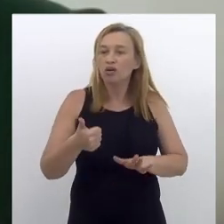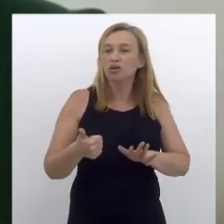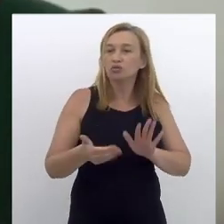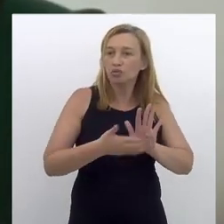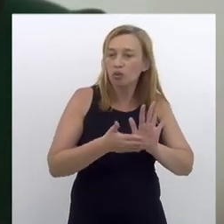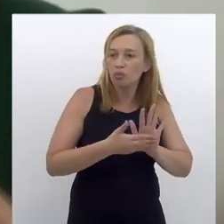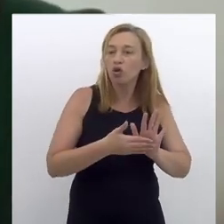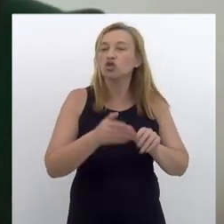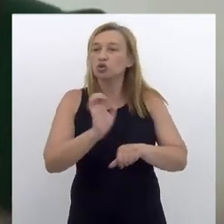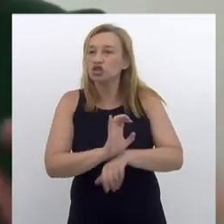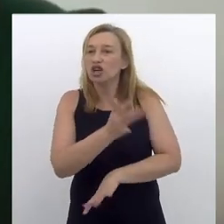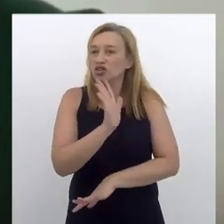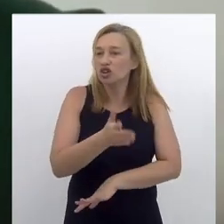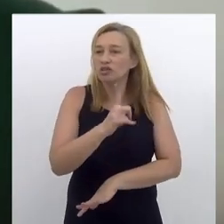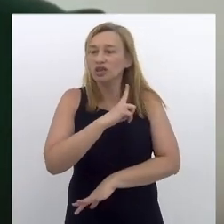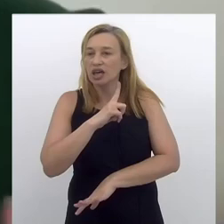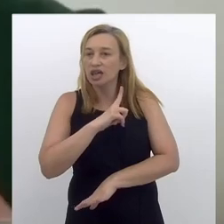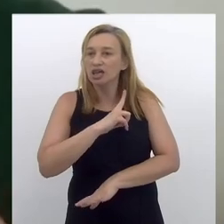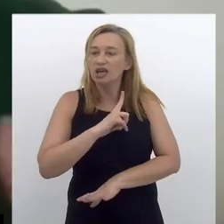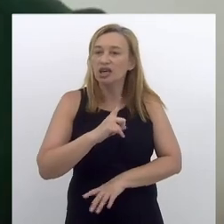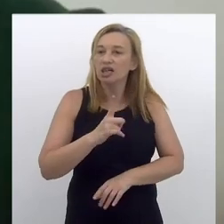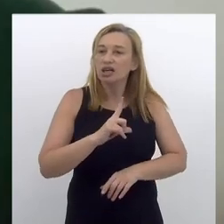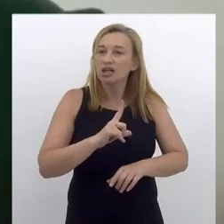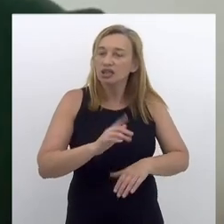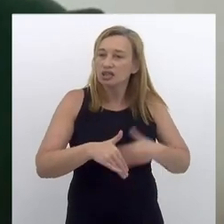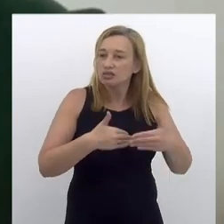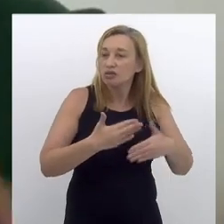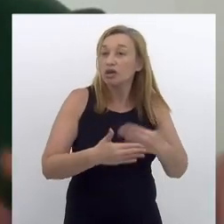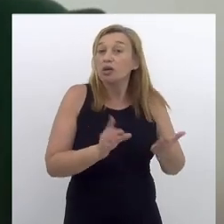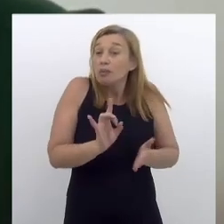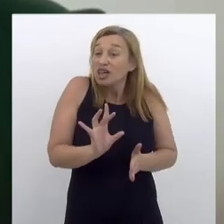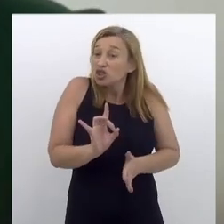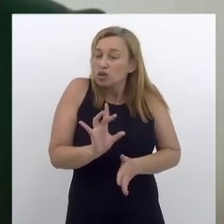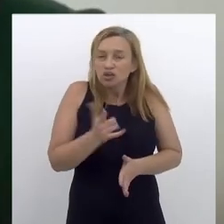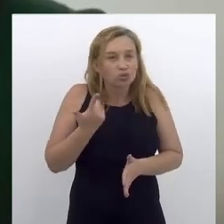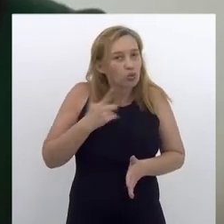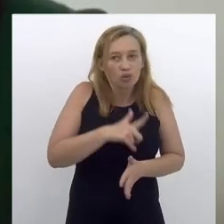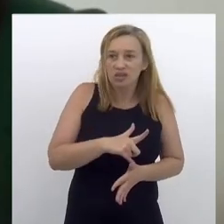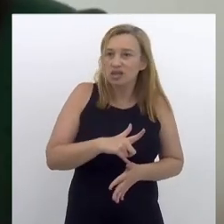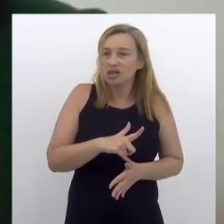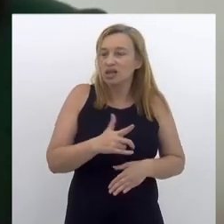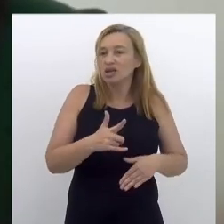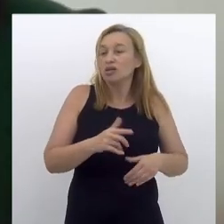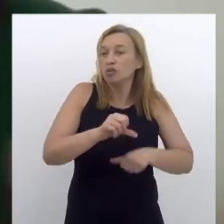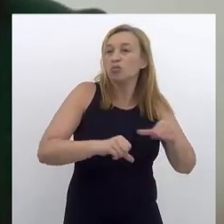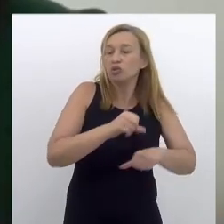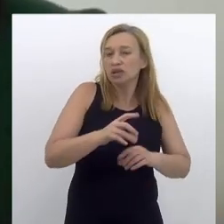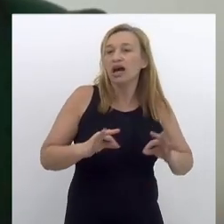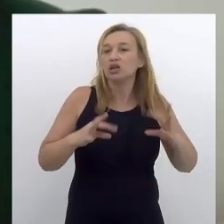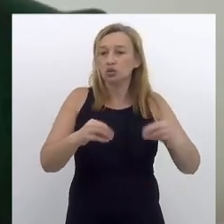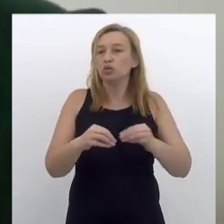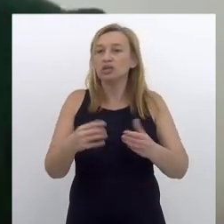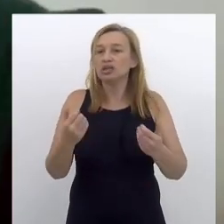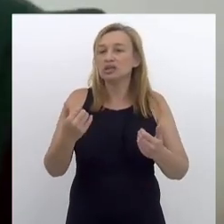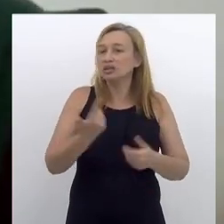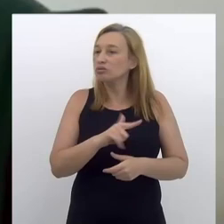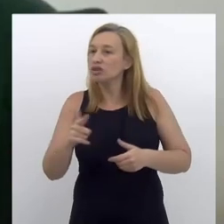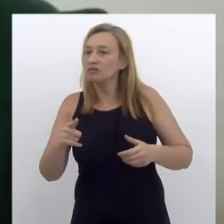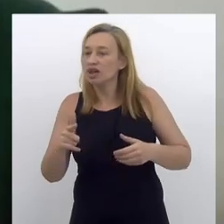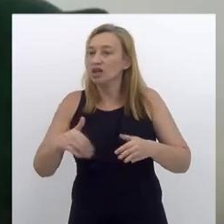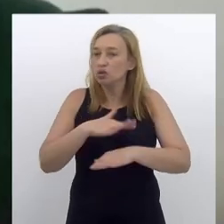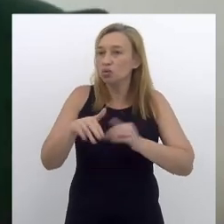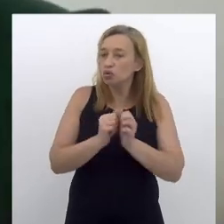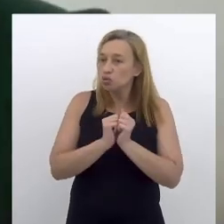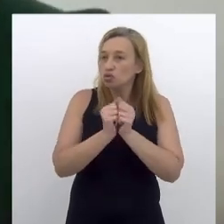melhores condições. O Estado tem já vantagens, mas elas por si só não vão ser capazes de mudar o jogo se a gente não tiver